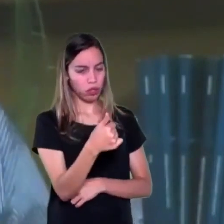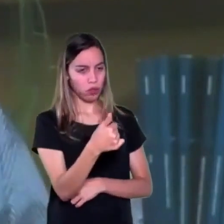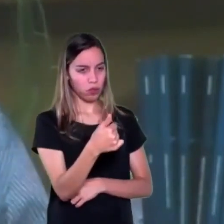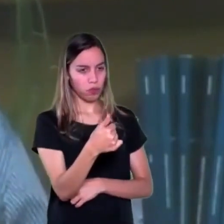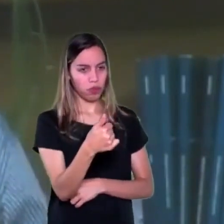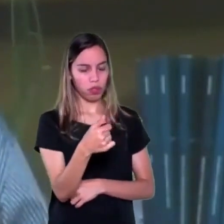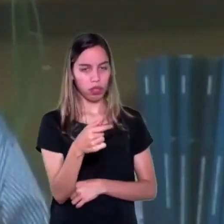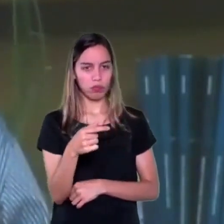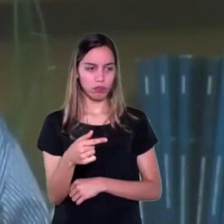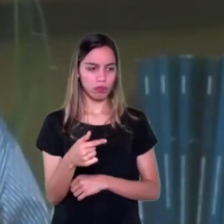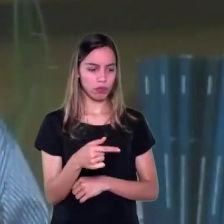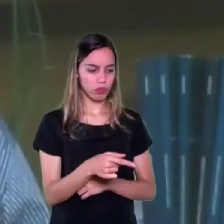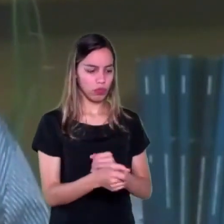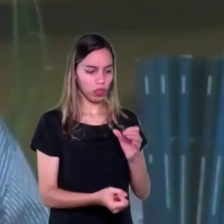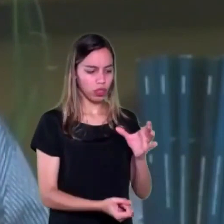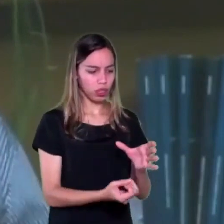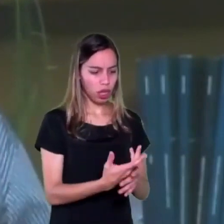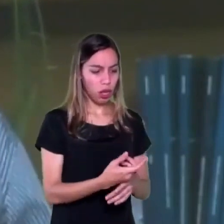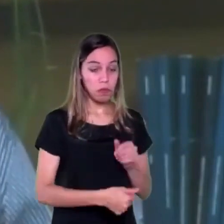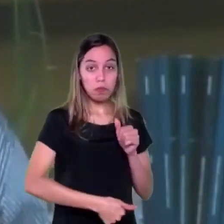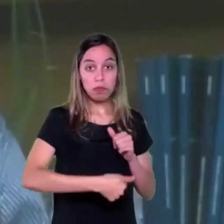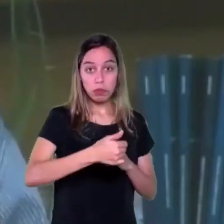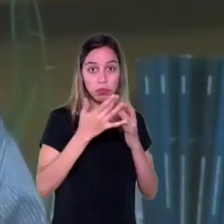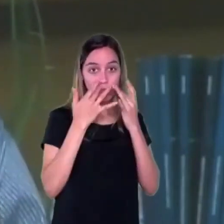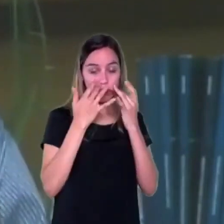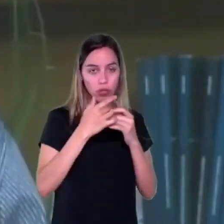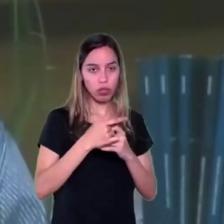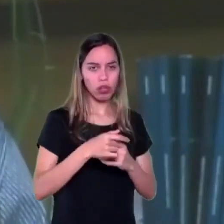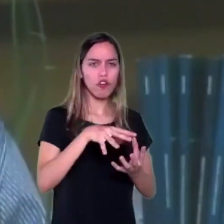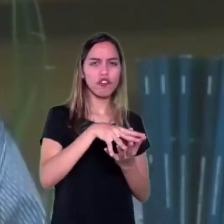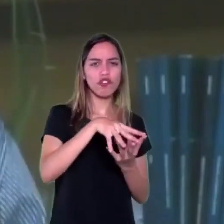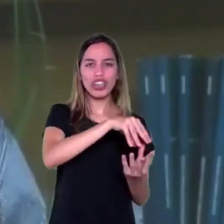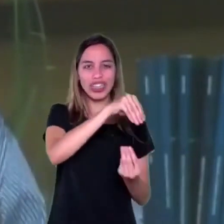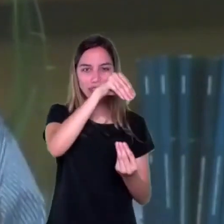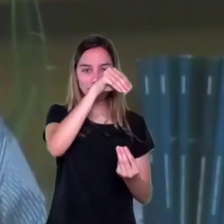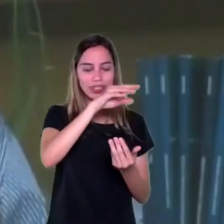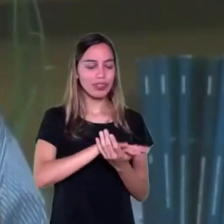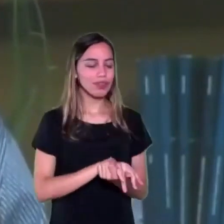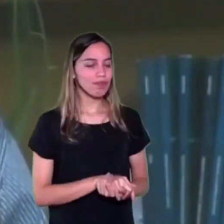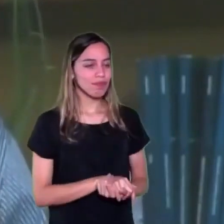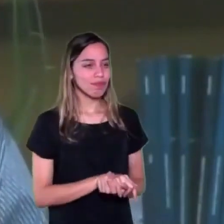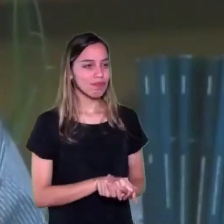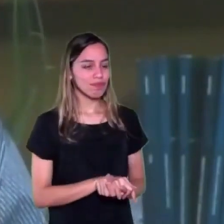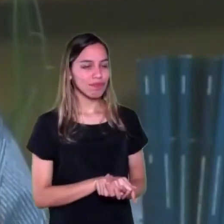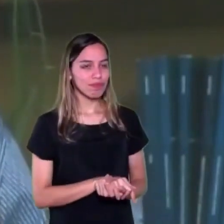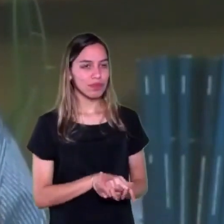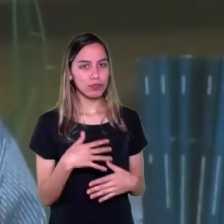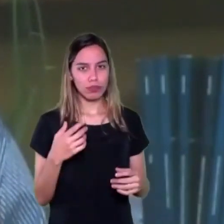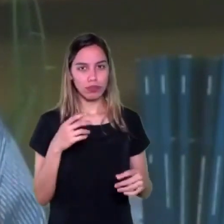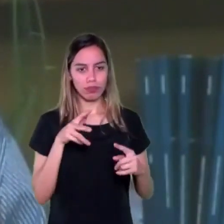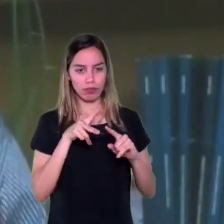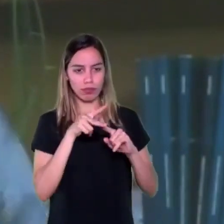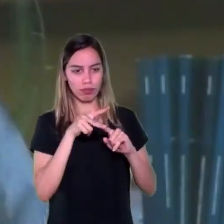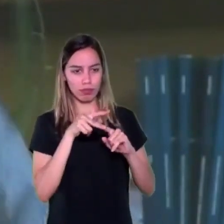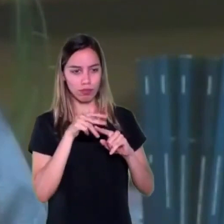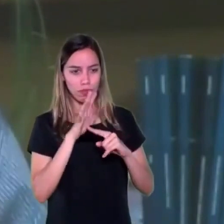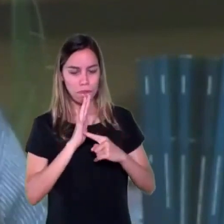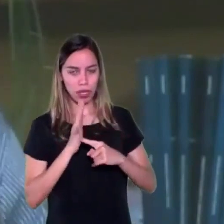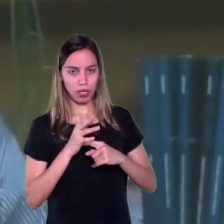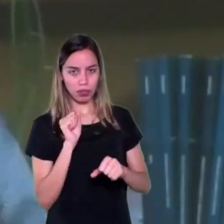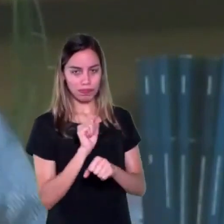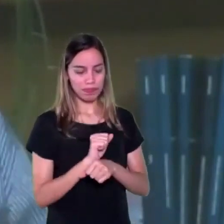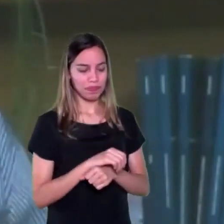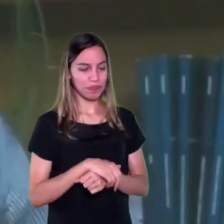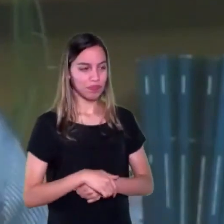tarde, e Quando as Máquinas Param, durante a noite. E, a partir de então, eu saí do